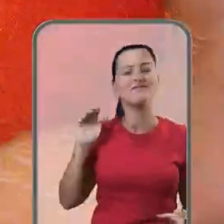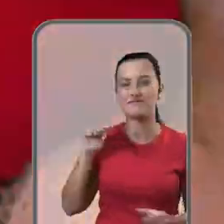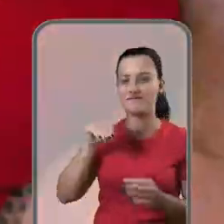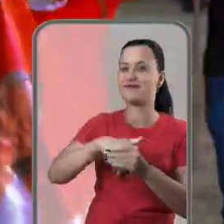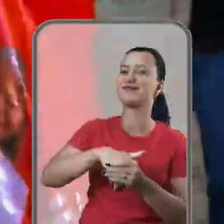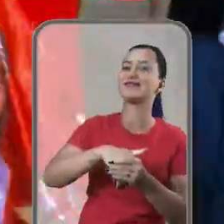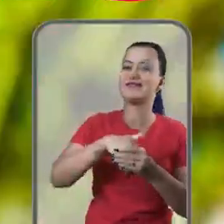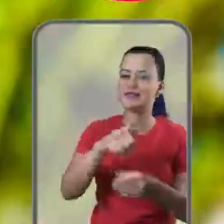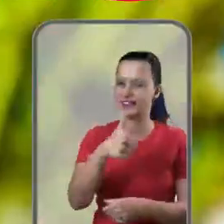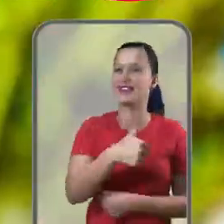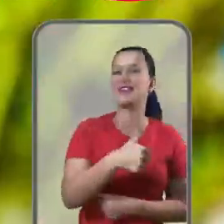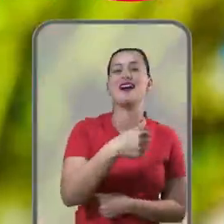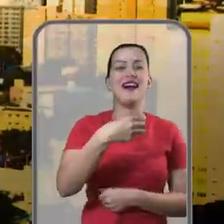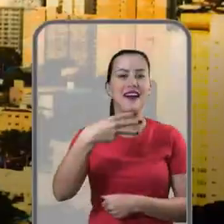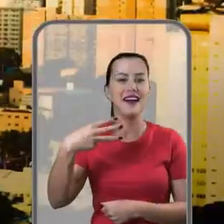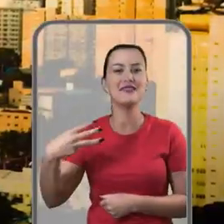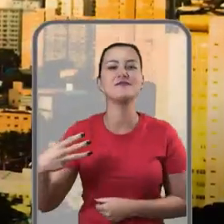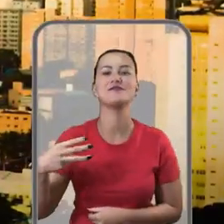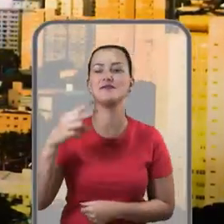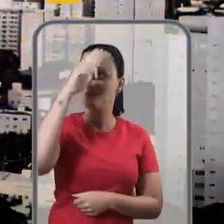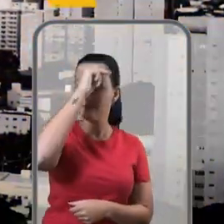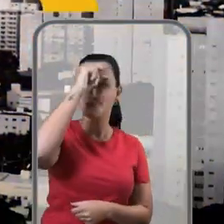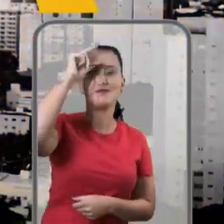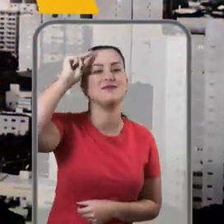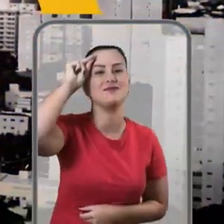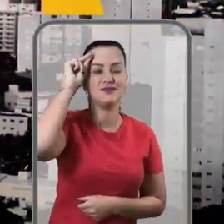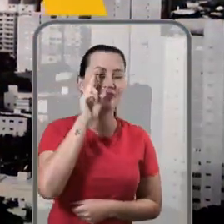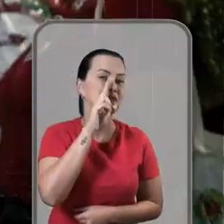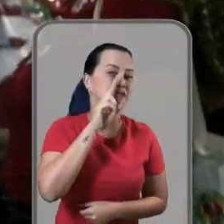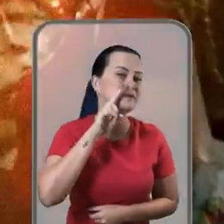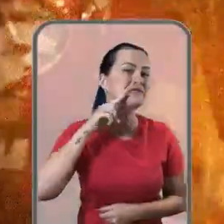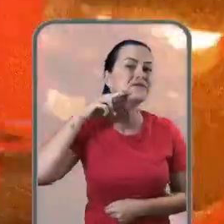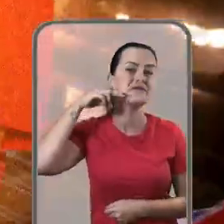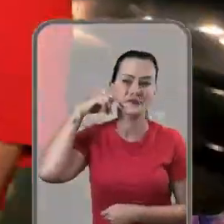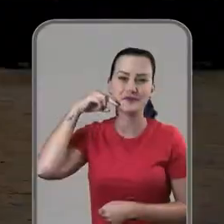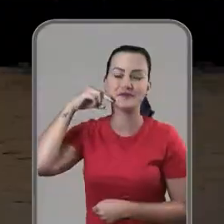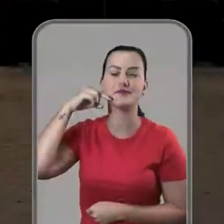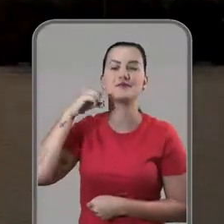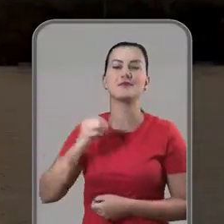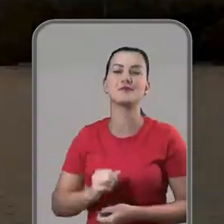Feliz eu voto 13, a nossa prefeita Camila Jara.